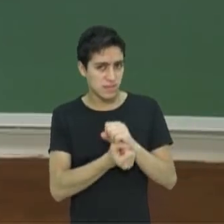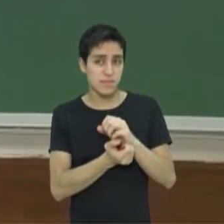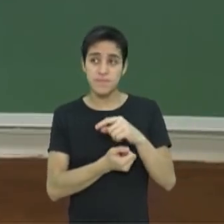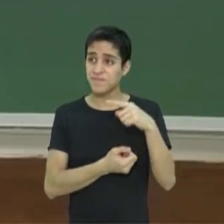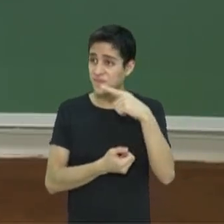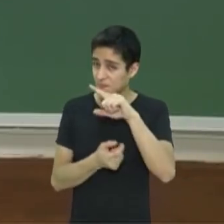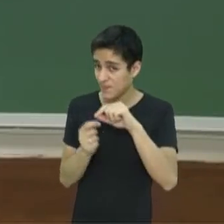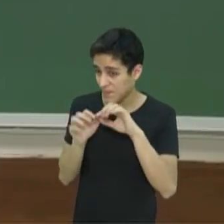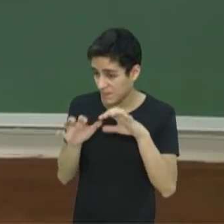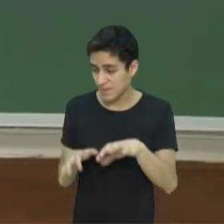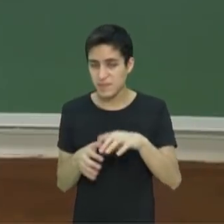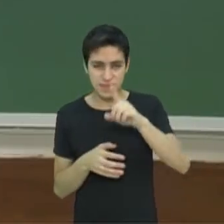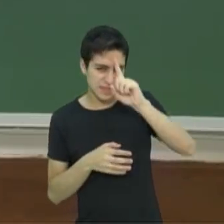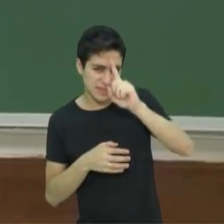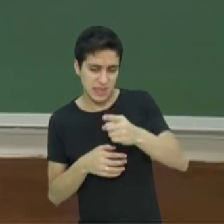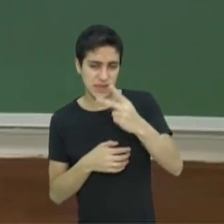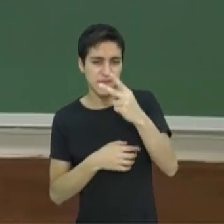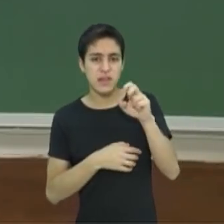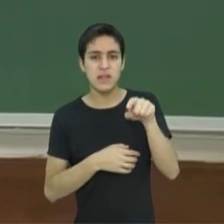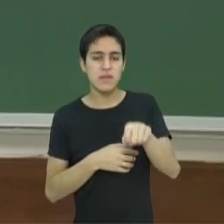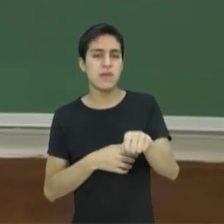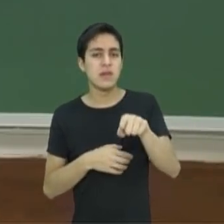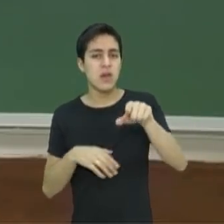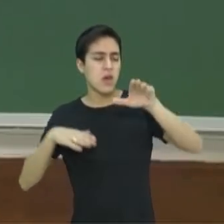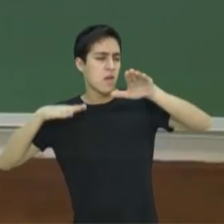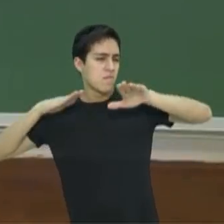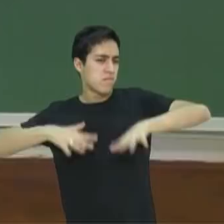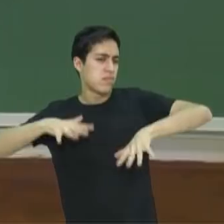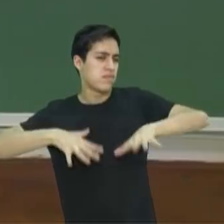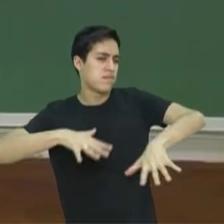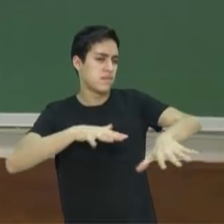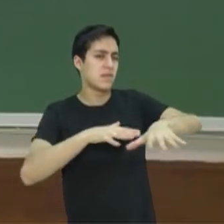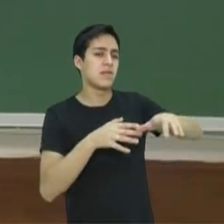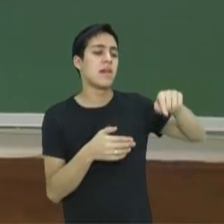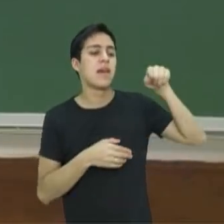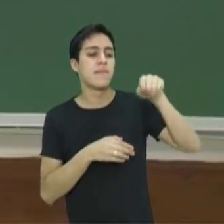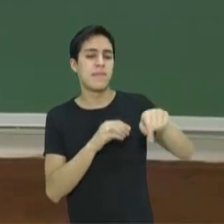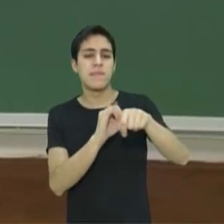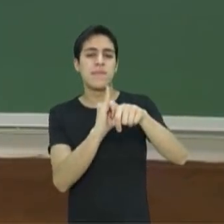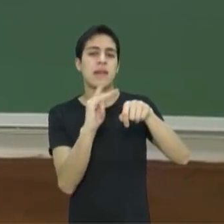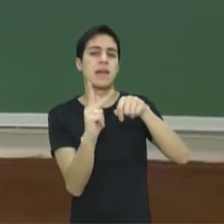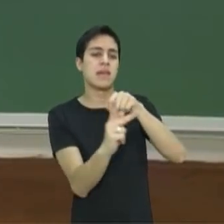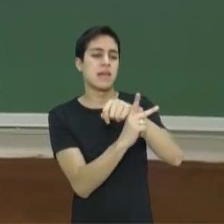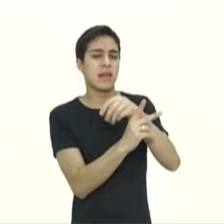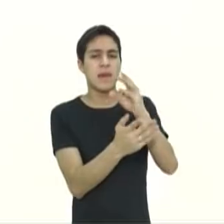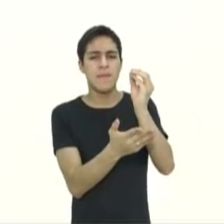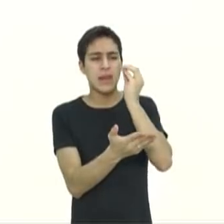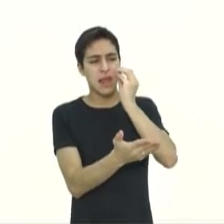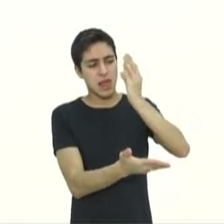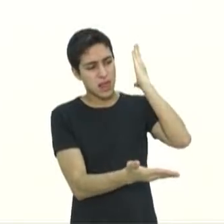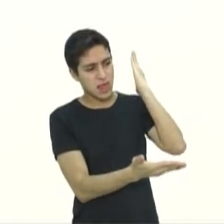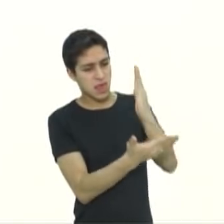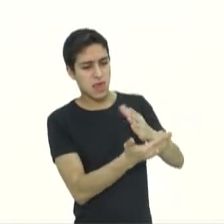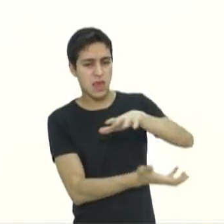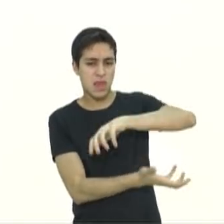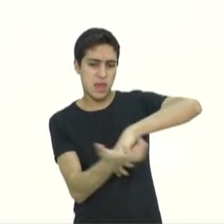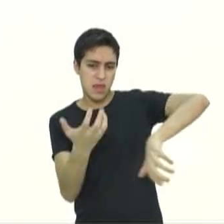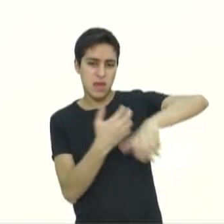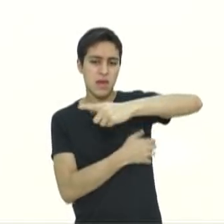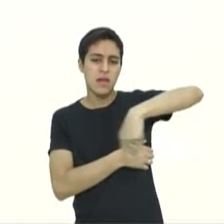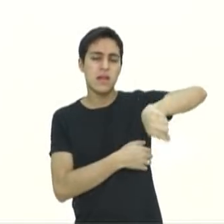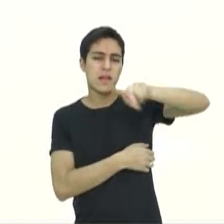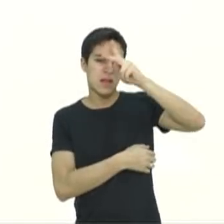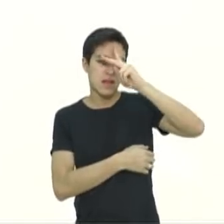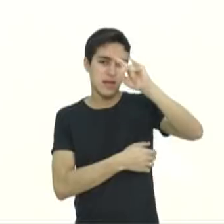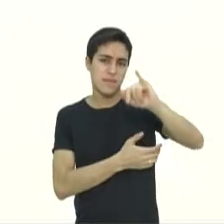faz isso, ele manda 25 mil soldados para São Domingos para acabar com a rebelião do